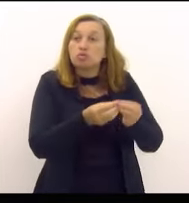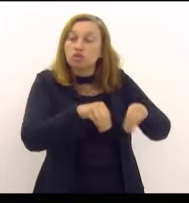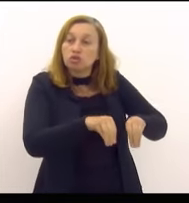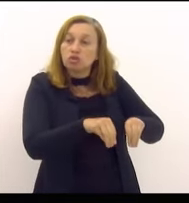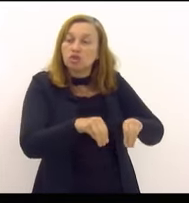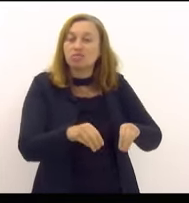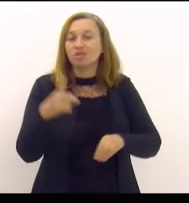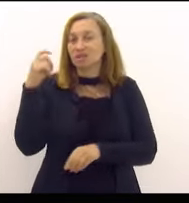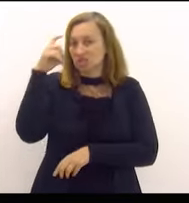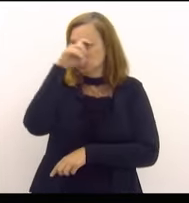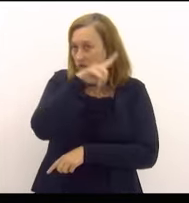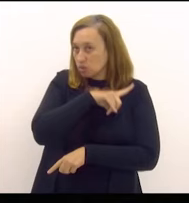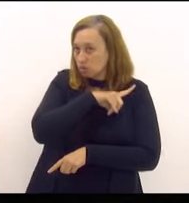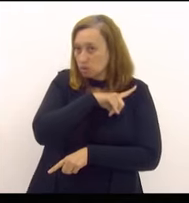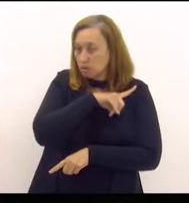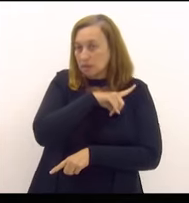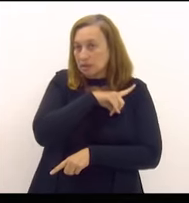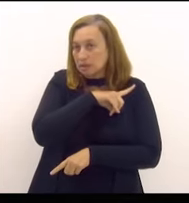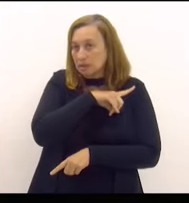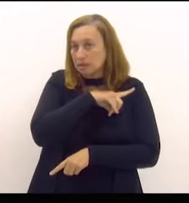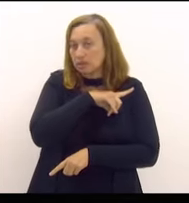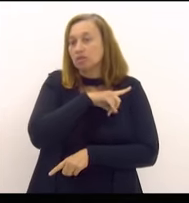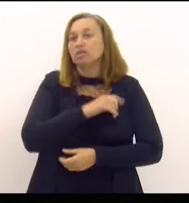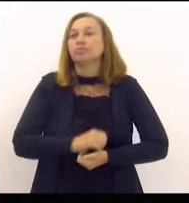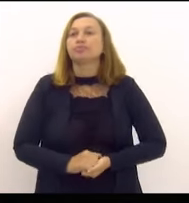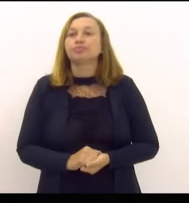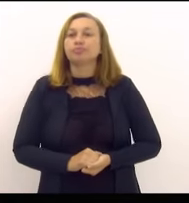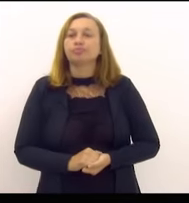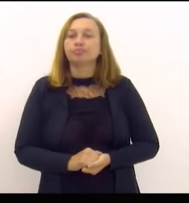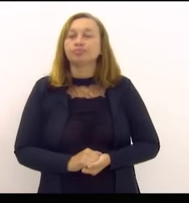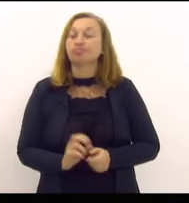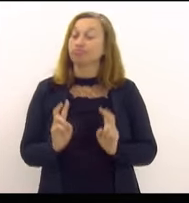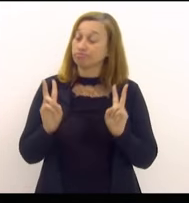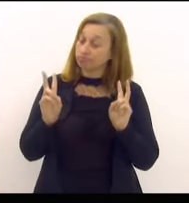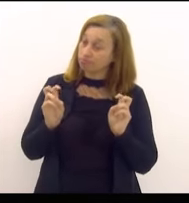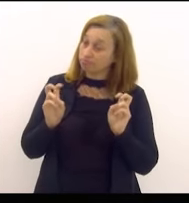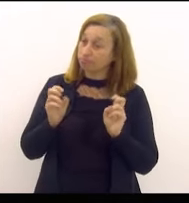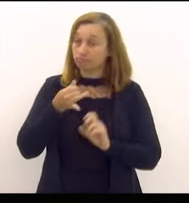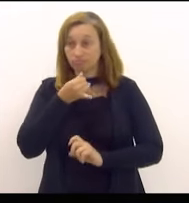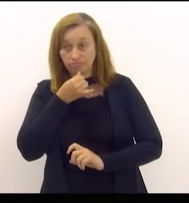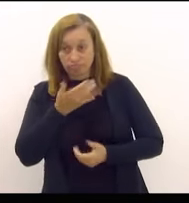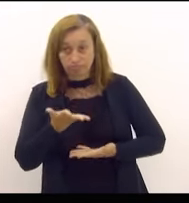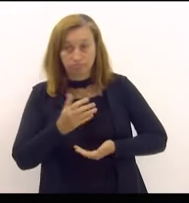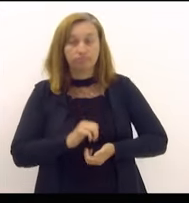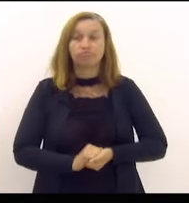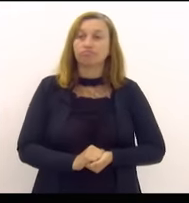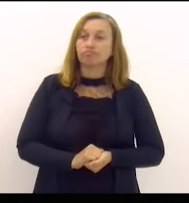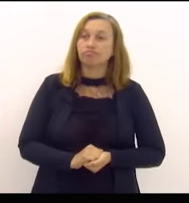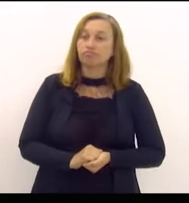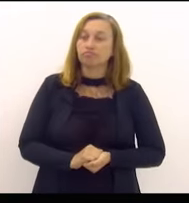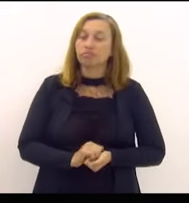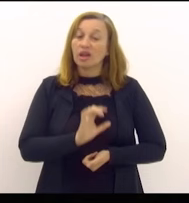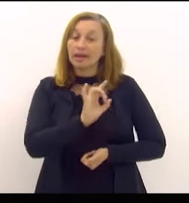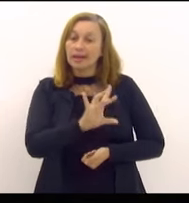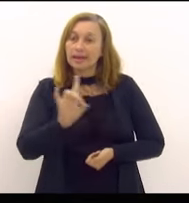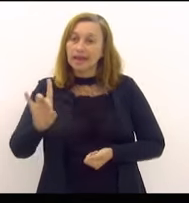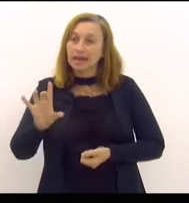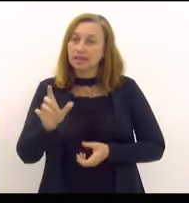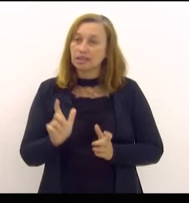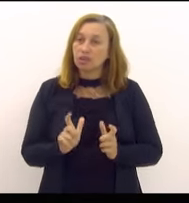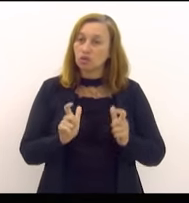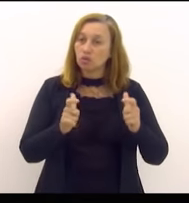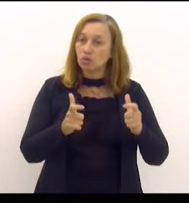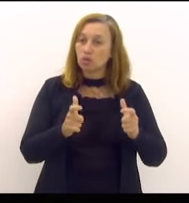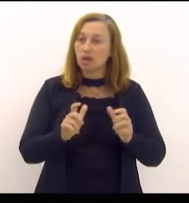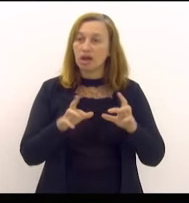essa dificuldade e incerteza trazida por essa situação tão calamitosa. Em cada região, em